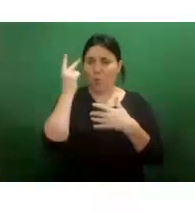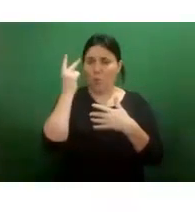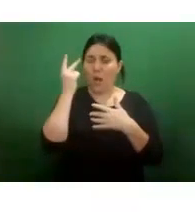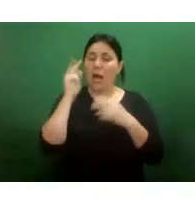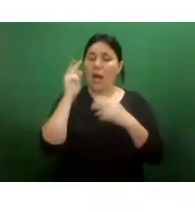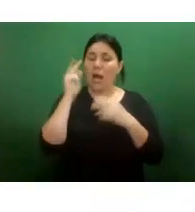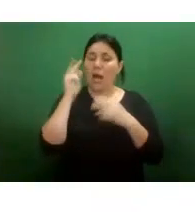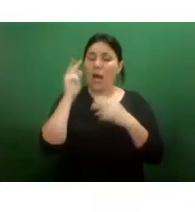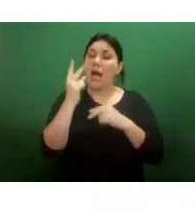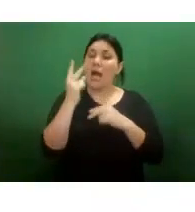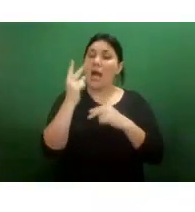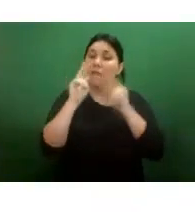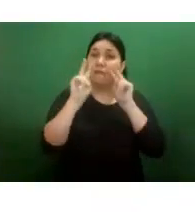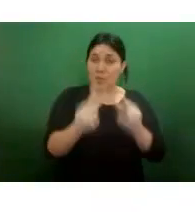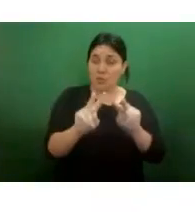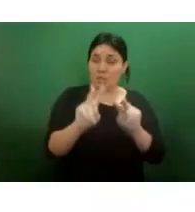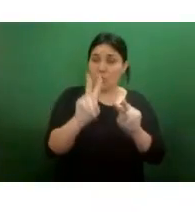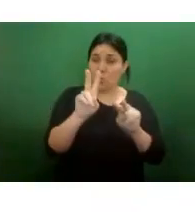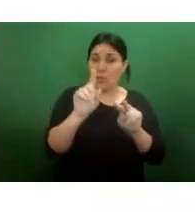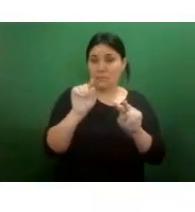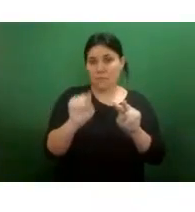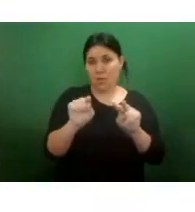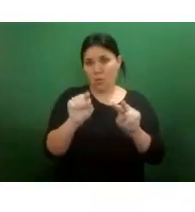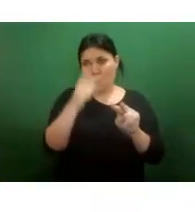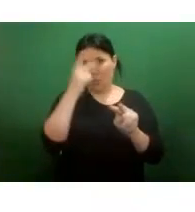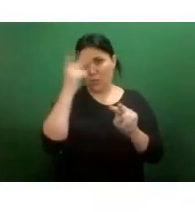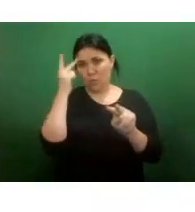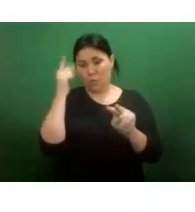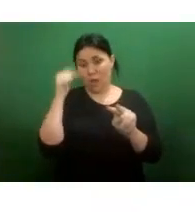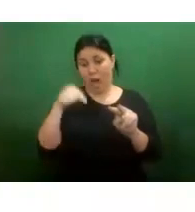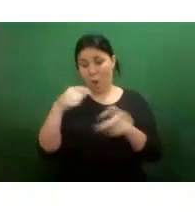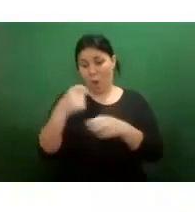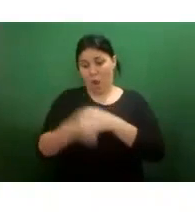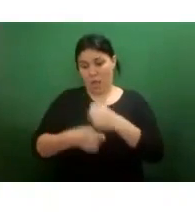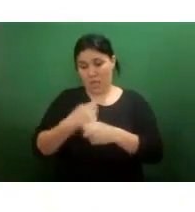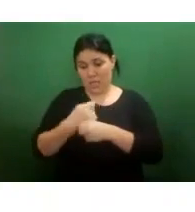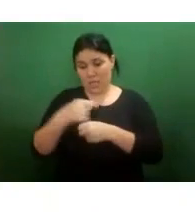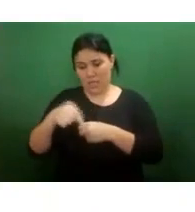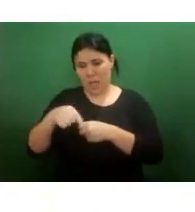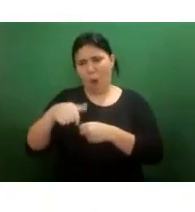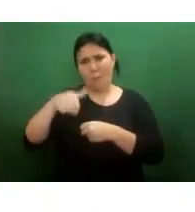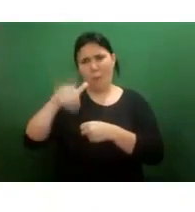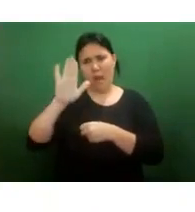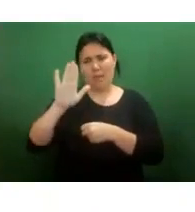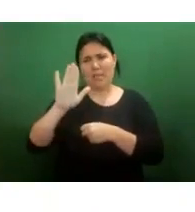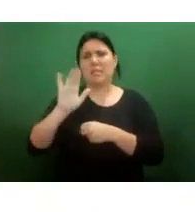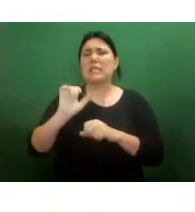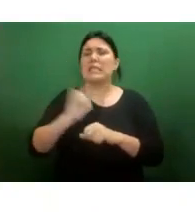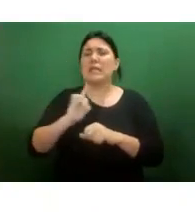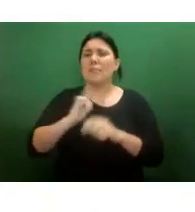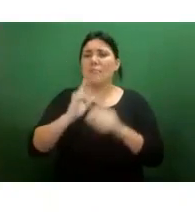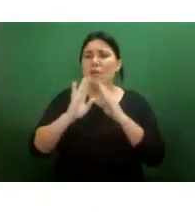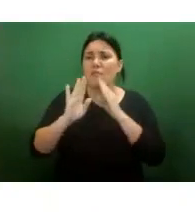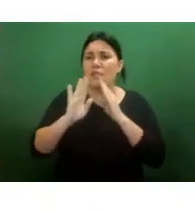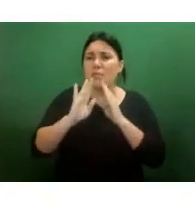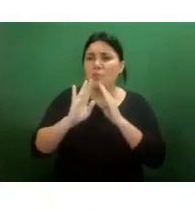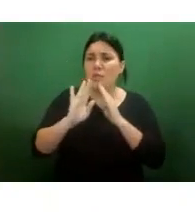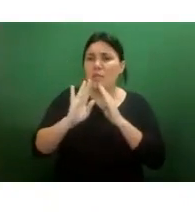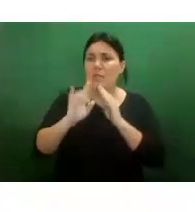mil pessoas. Esse ano, olhem como aumentou e muito. Nós tivemos pelo Facebook um alcance